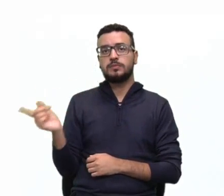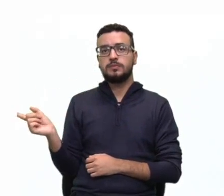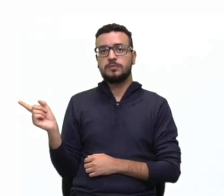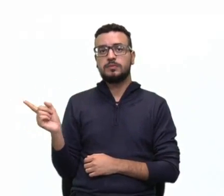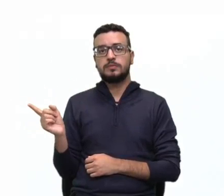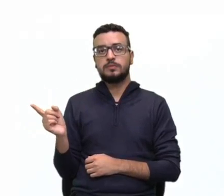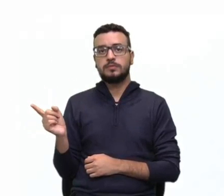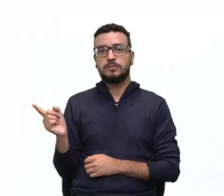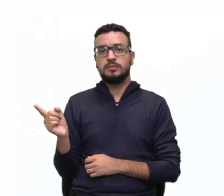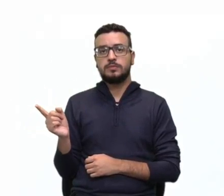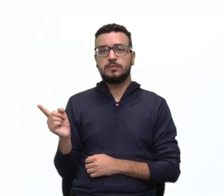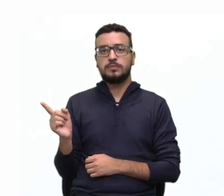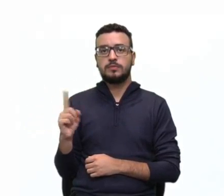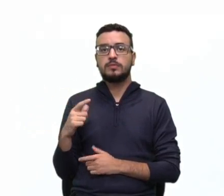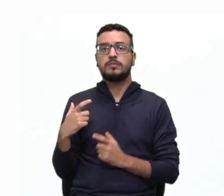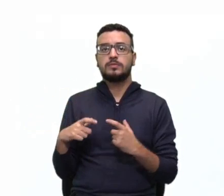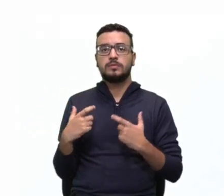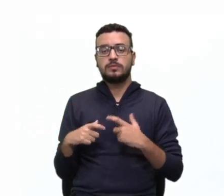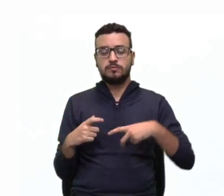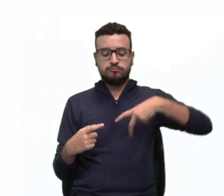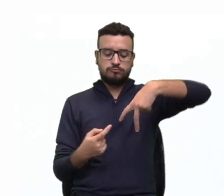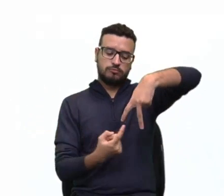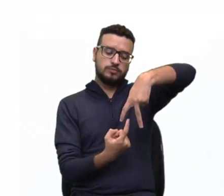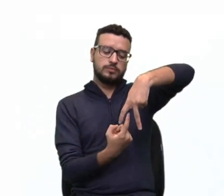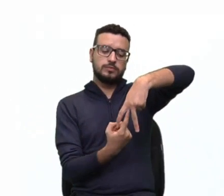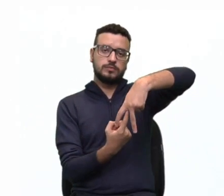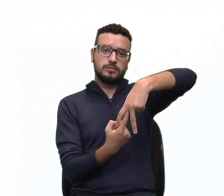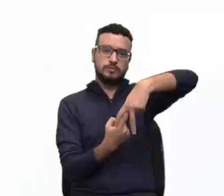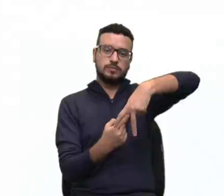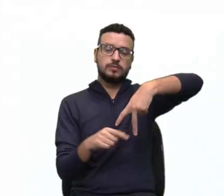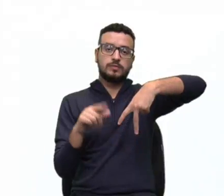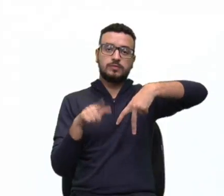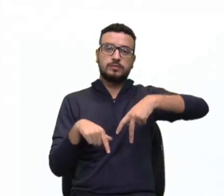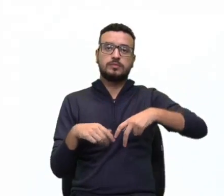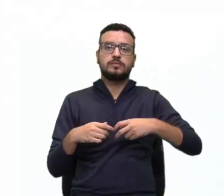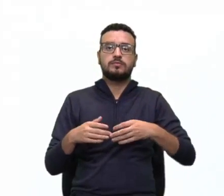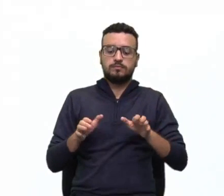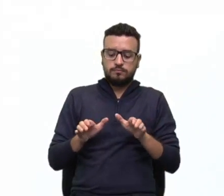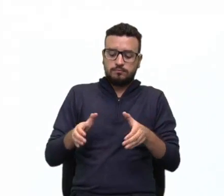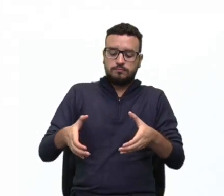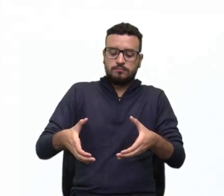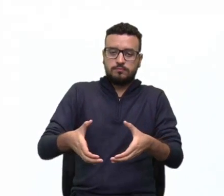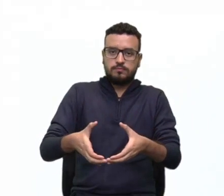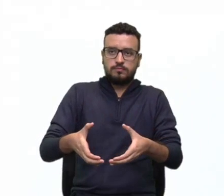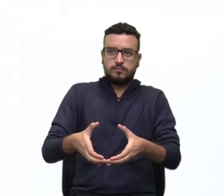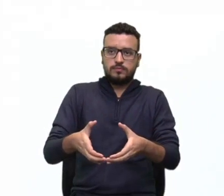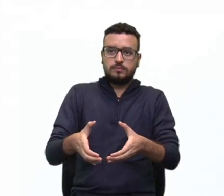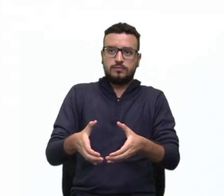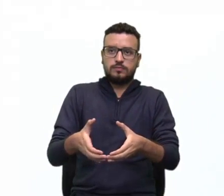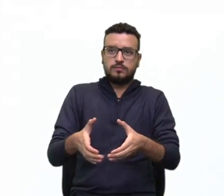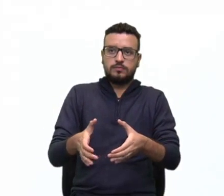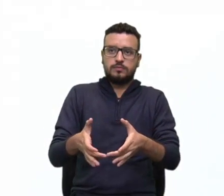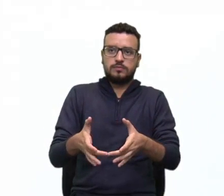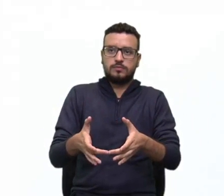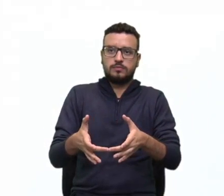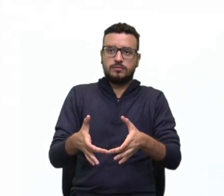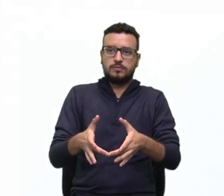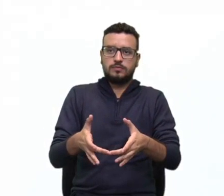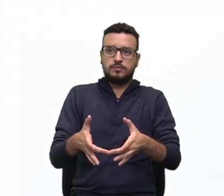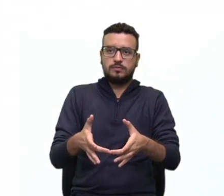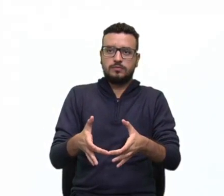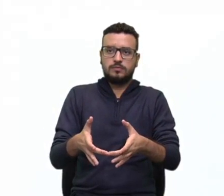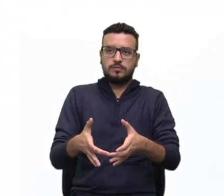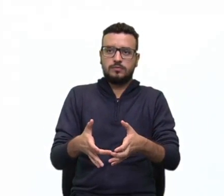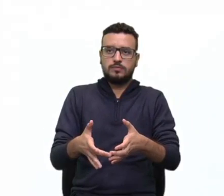púbica. Essa articulação aqui, ok? É a sínfise púbica. As